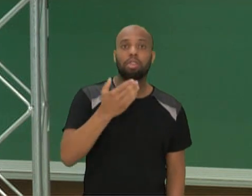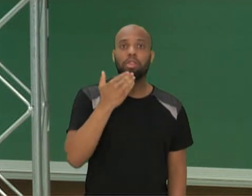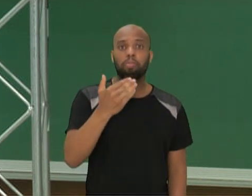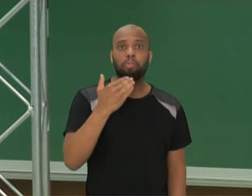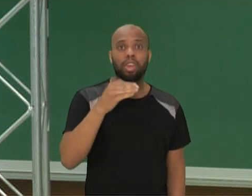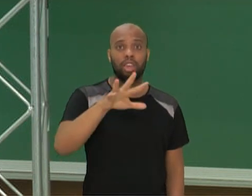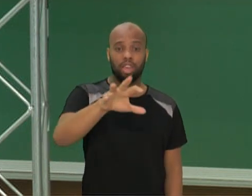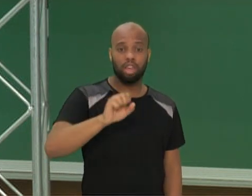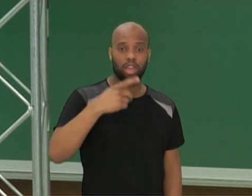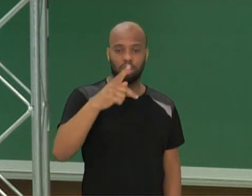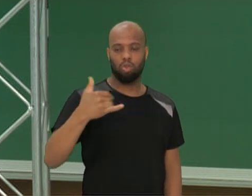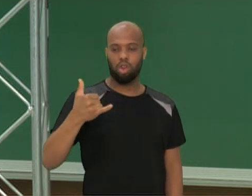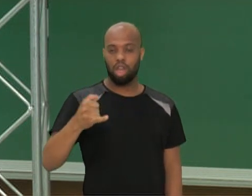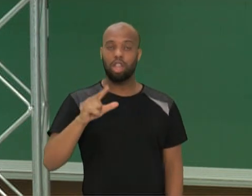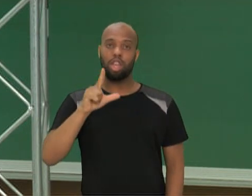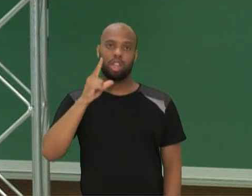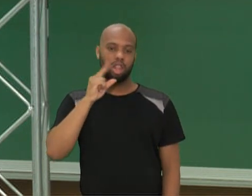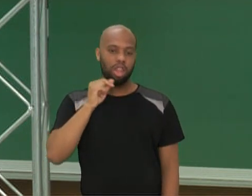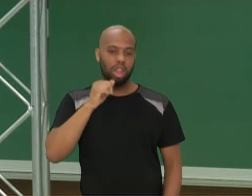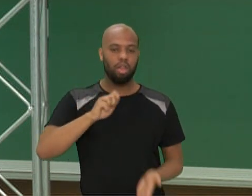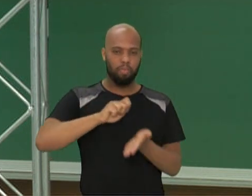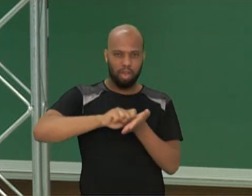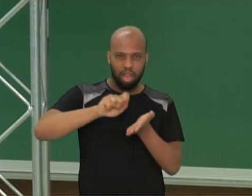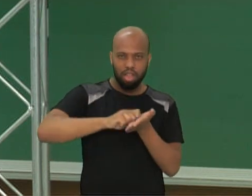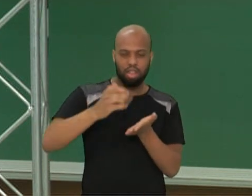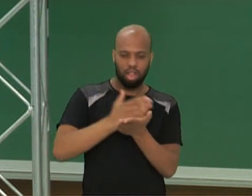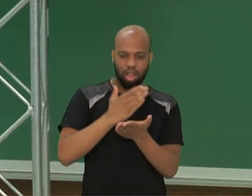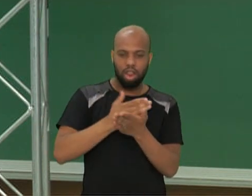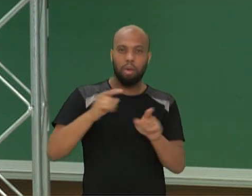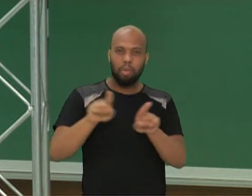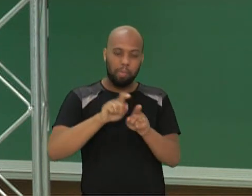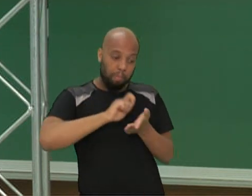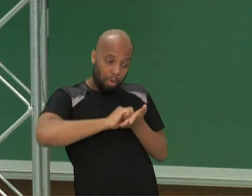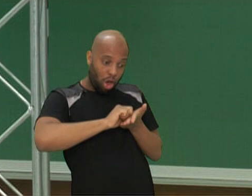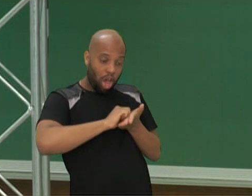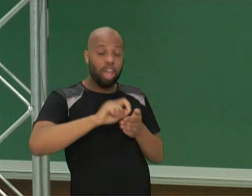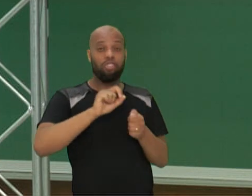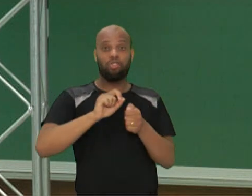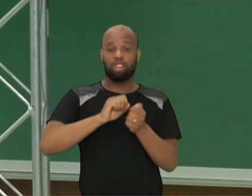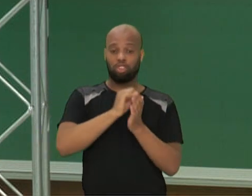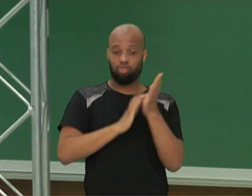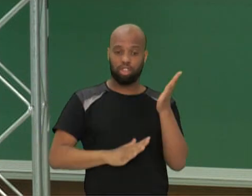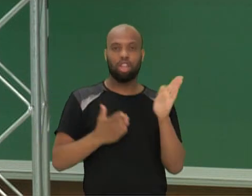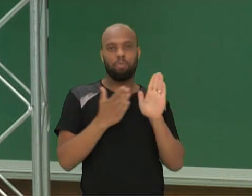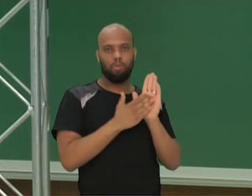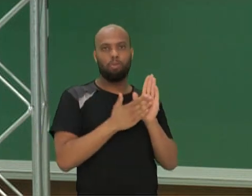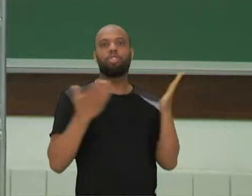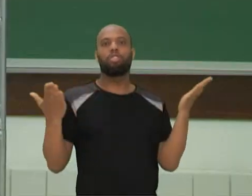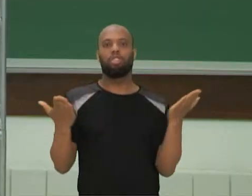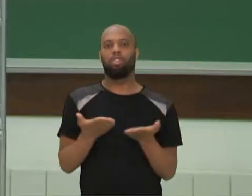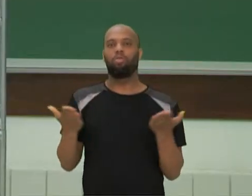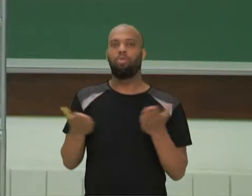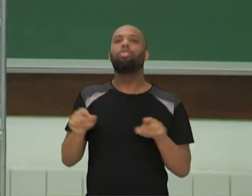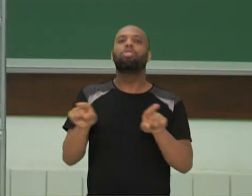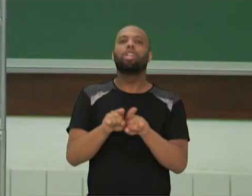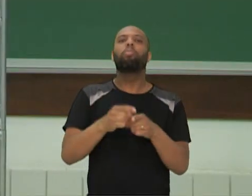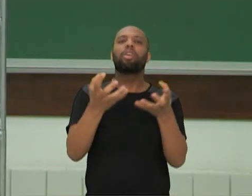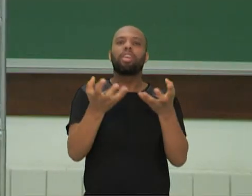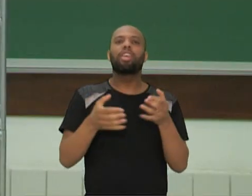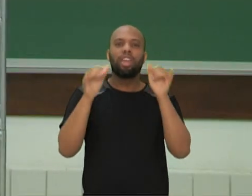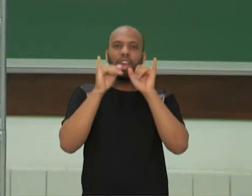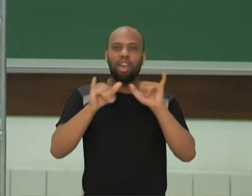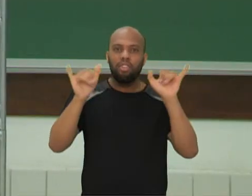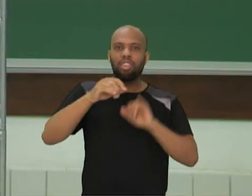providencie caderno, caneta, lápis e uma borracha para que você possa realizar as atividades propostas na nossa aula de hoje. E também quero lembrar a